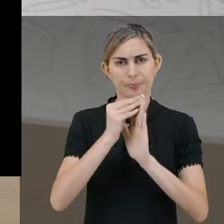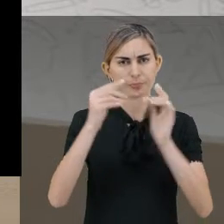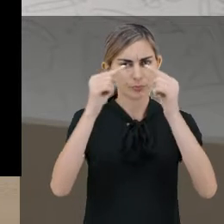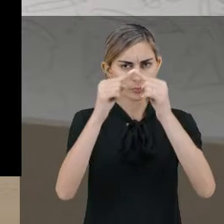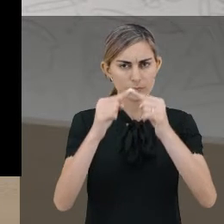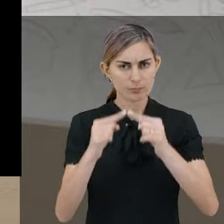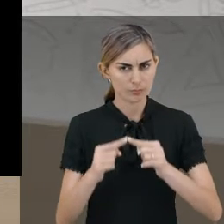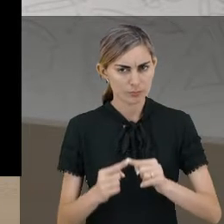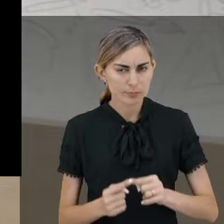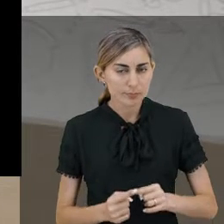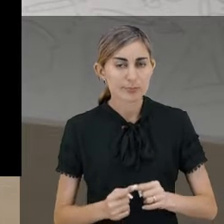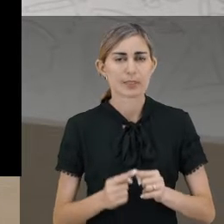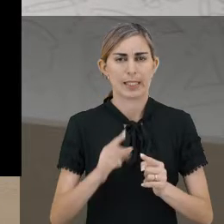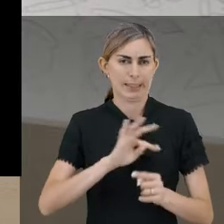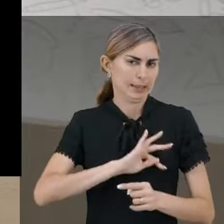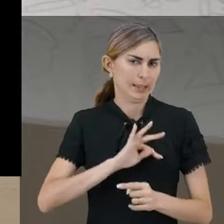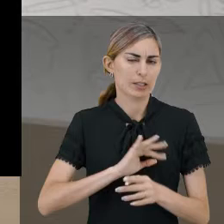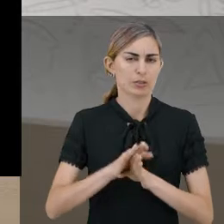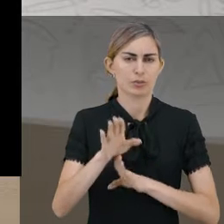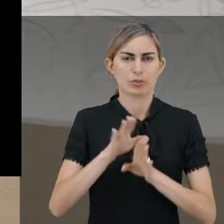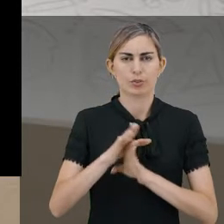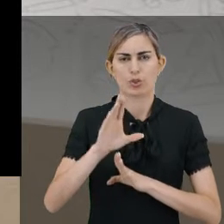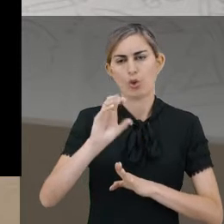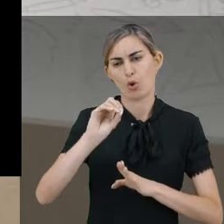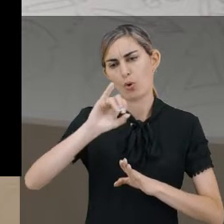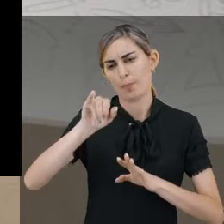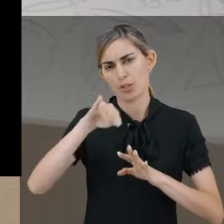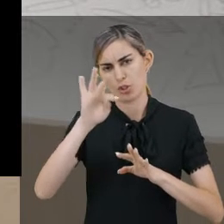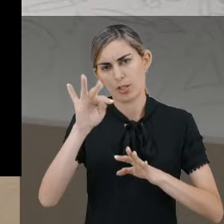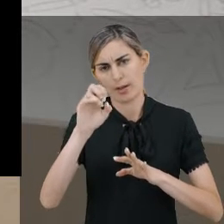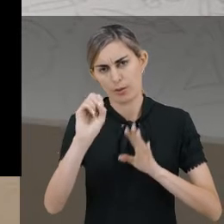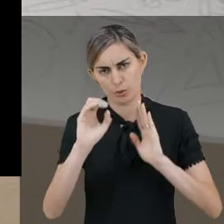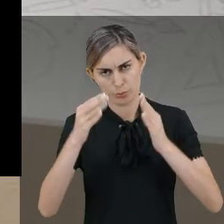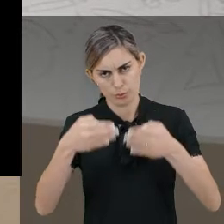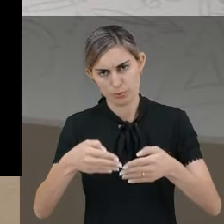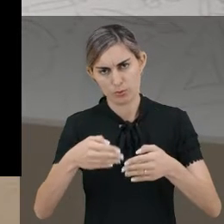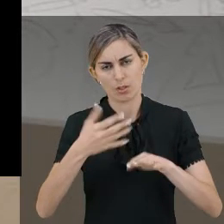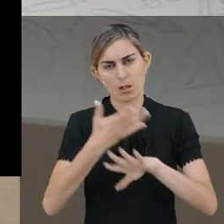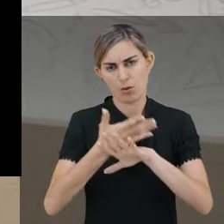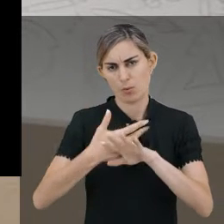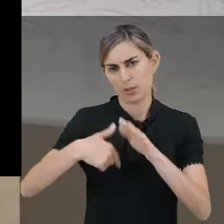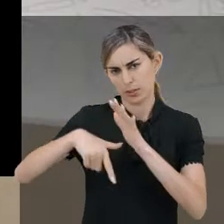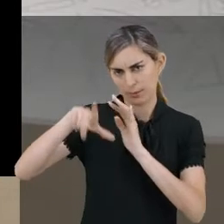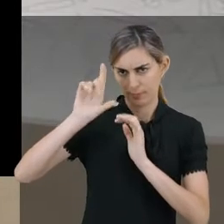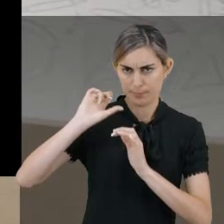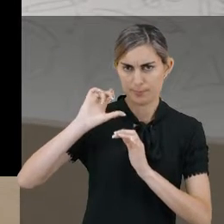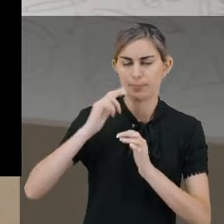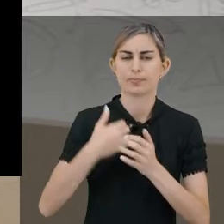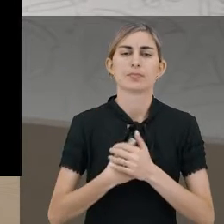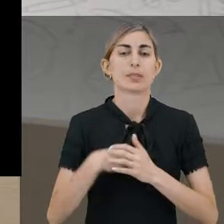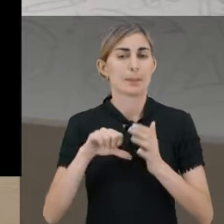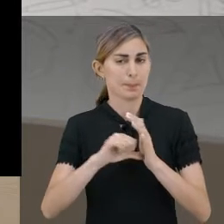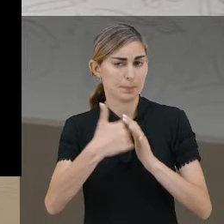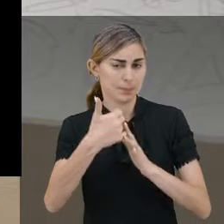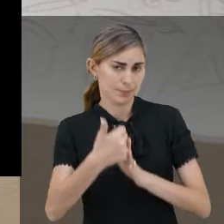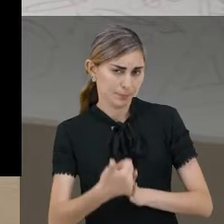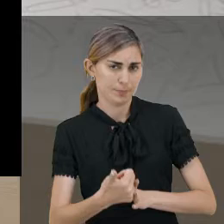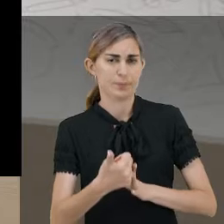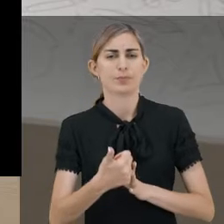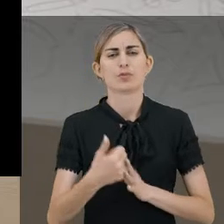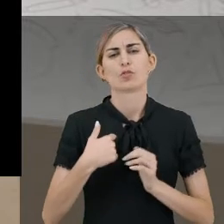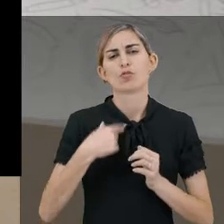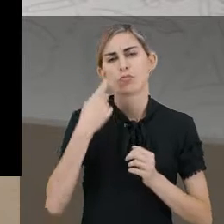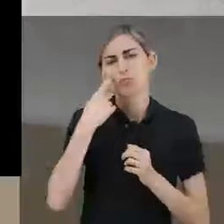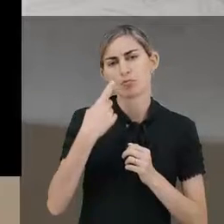uma aplicação utilizando as técnicas da orientação ao objeto que nós aprendemos nas competências anteriores.